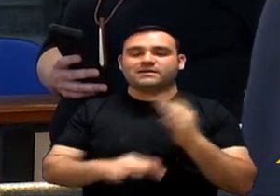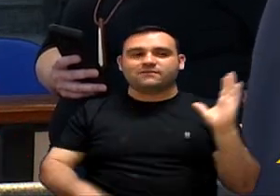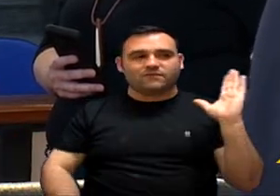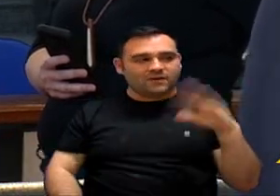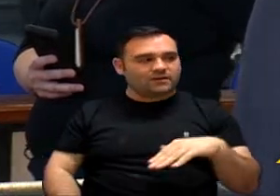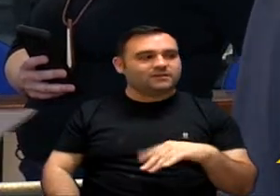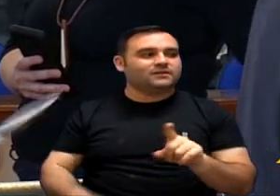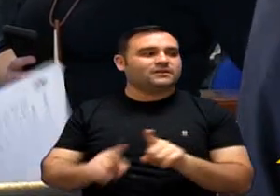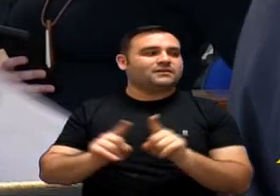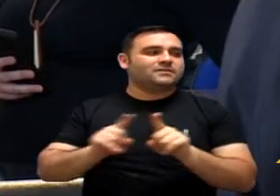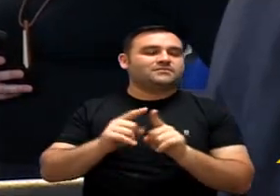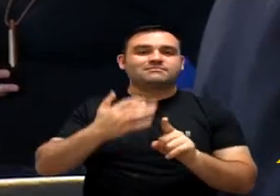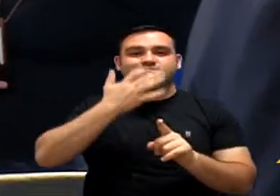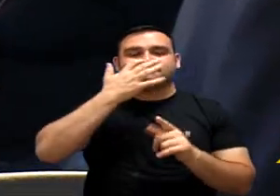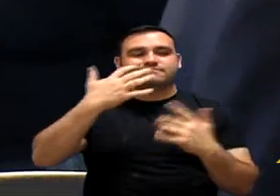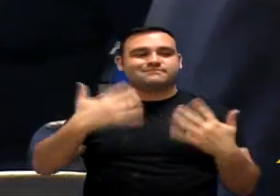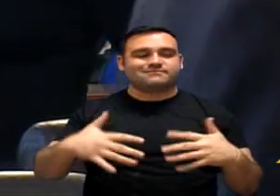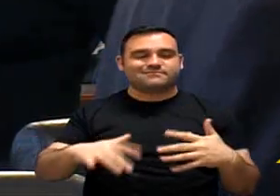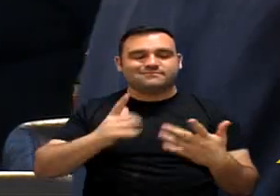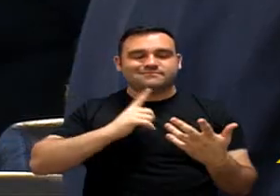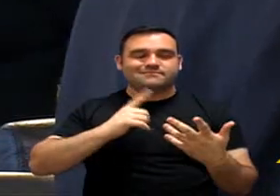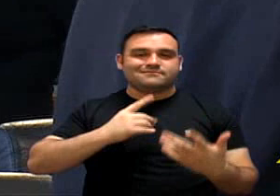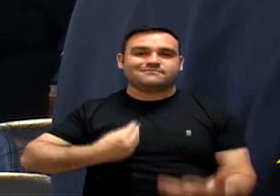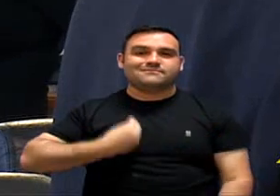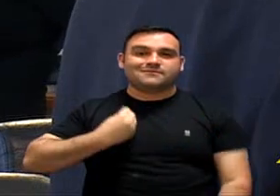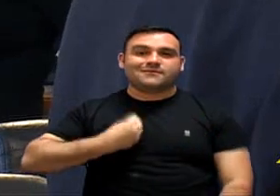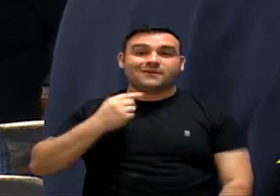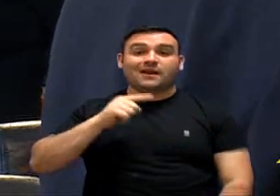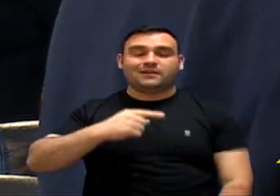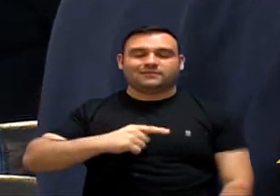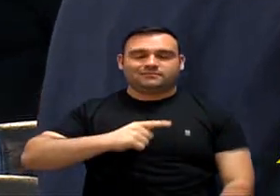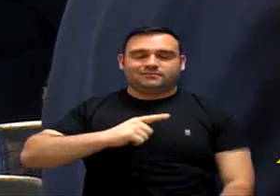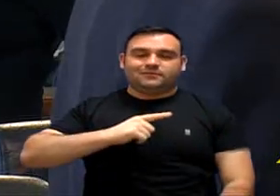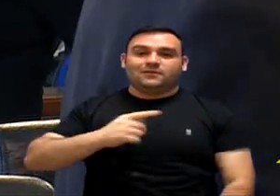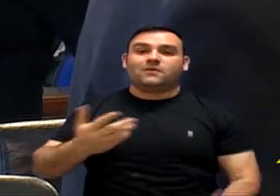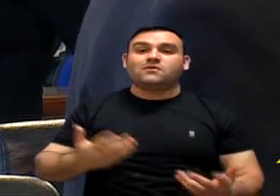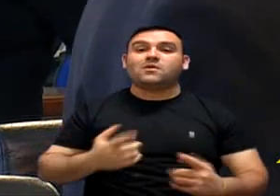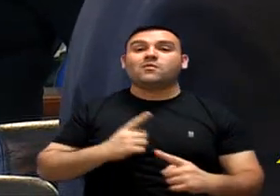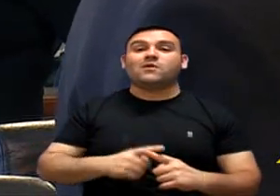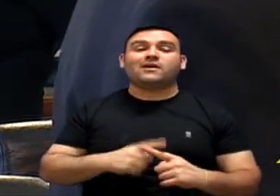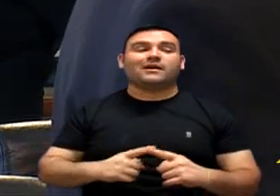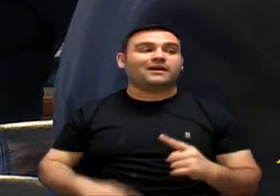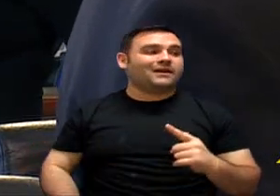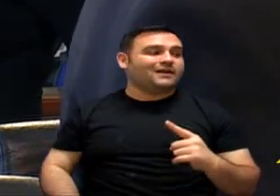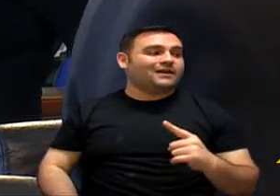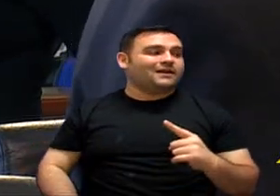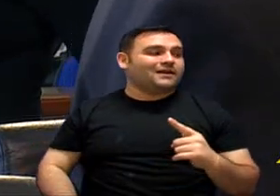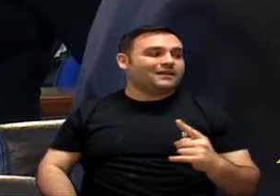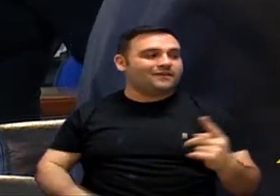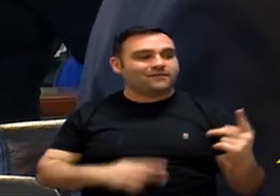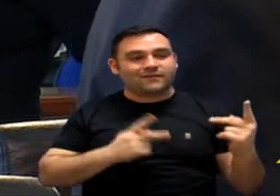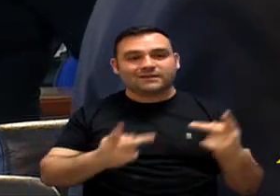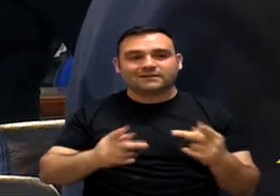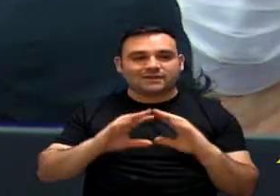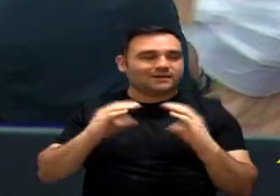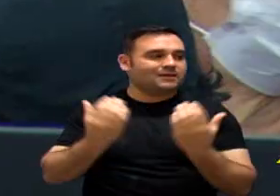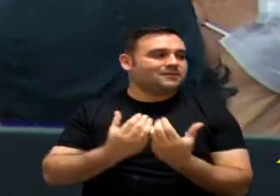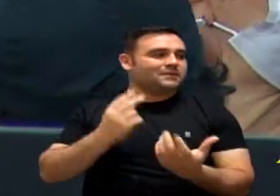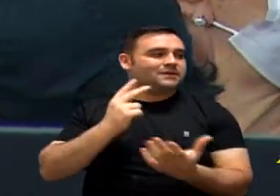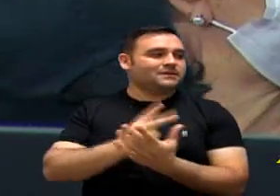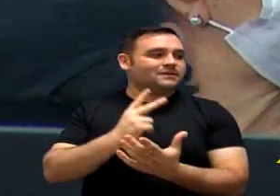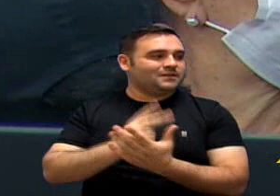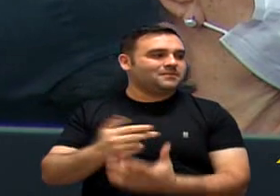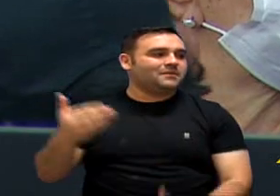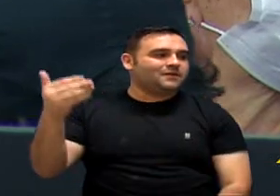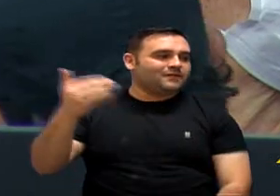e vem nos agraciar com ela a sua presença aqui porque ela não deixa de visitar a casa